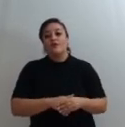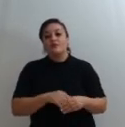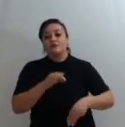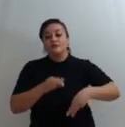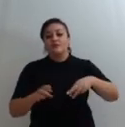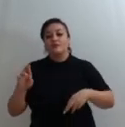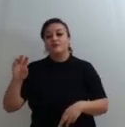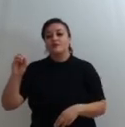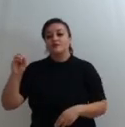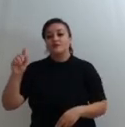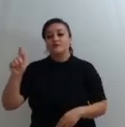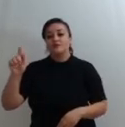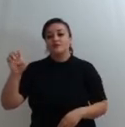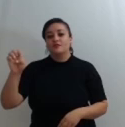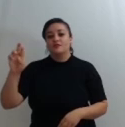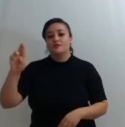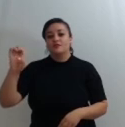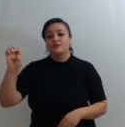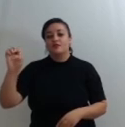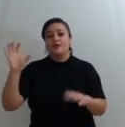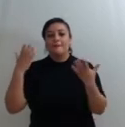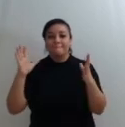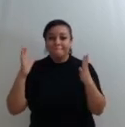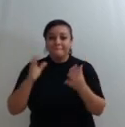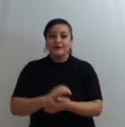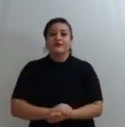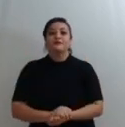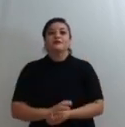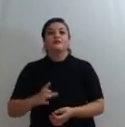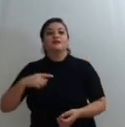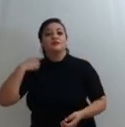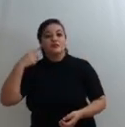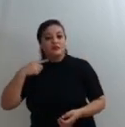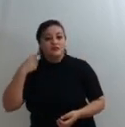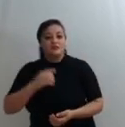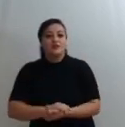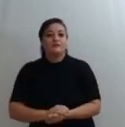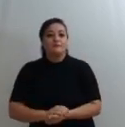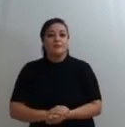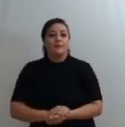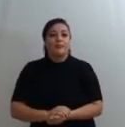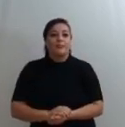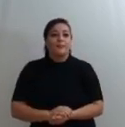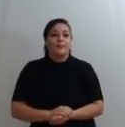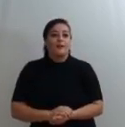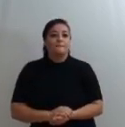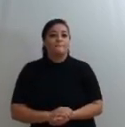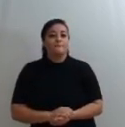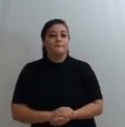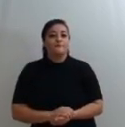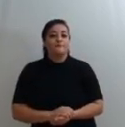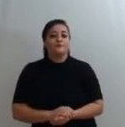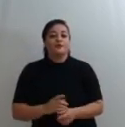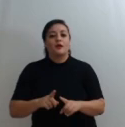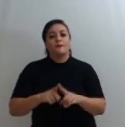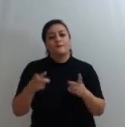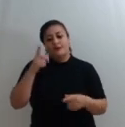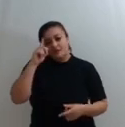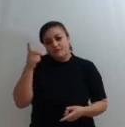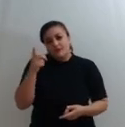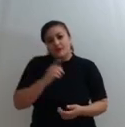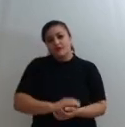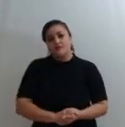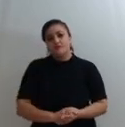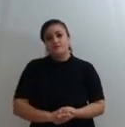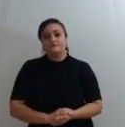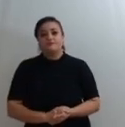Presidente, parabenizando o doutor Flávio Vandeck por sua exposição, mas eu também acho que é ainda,